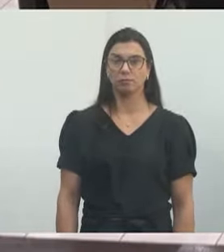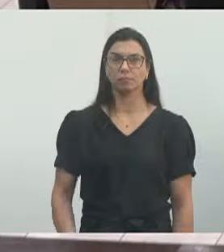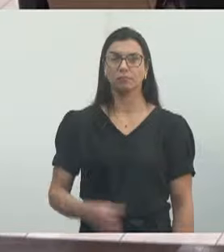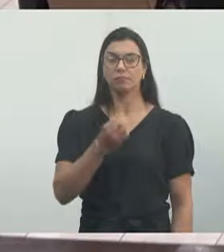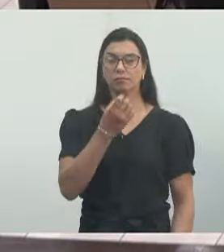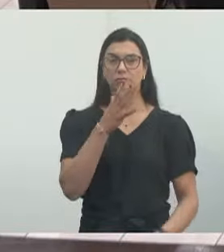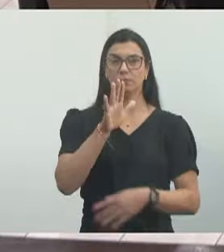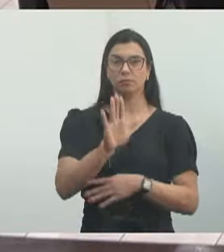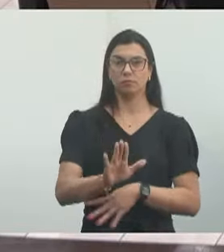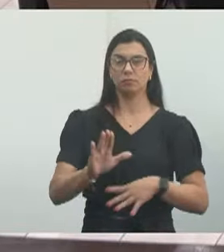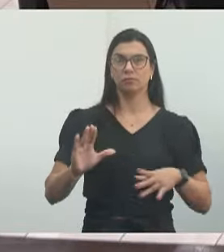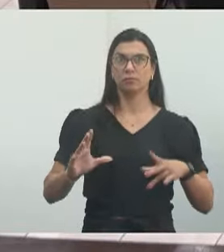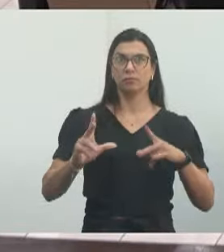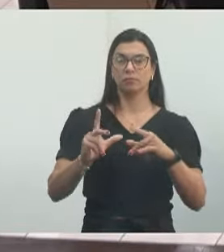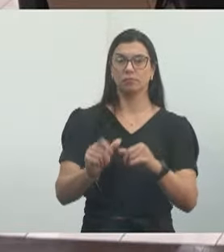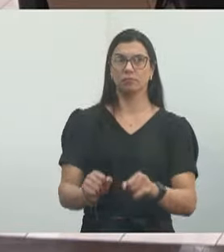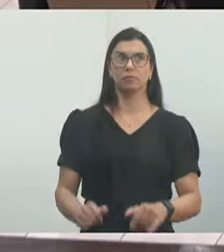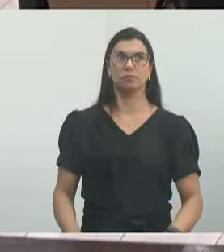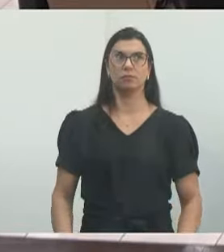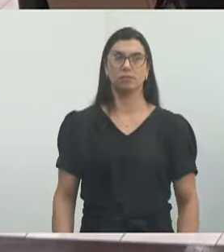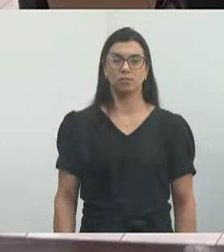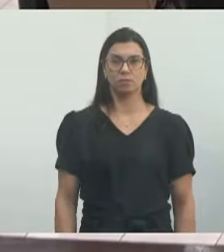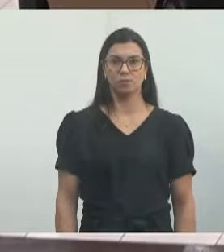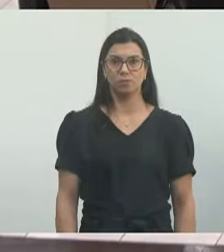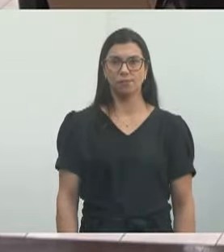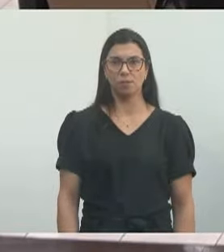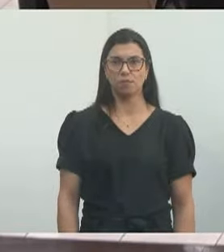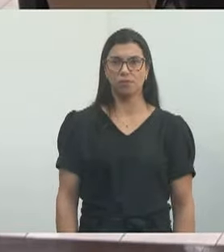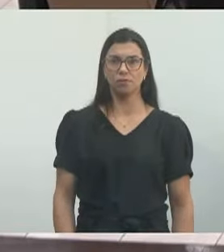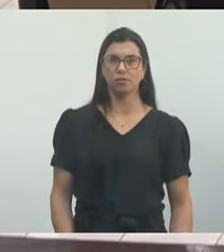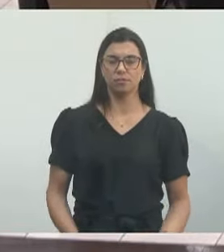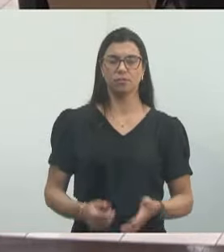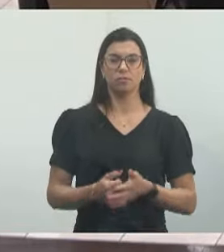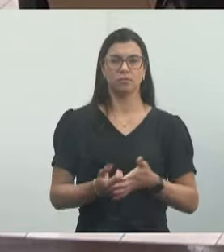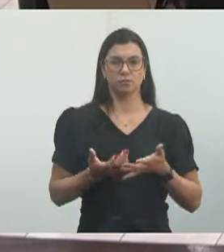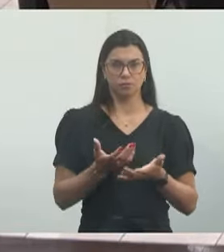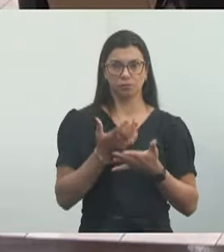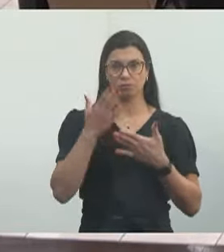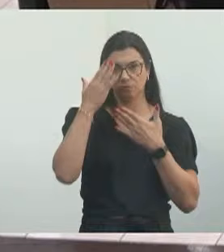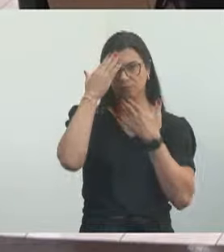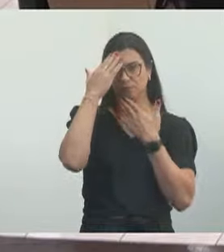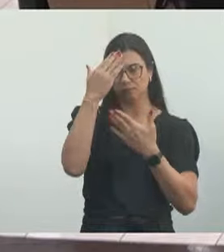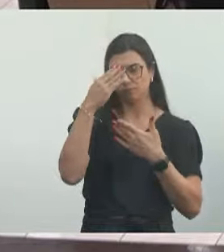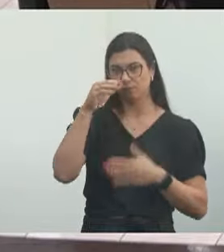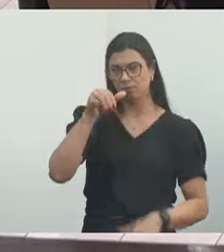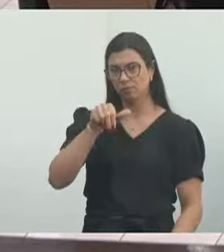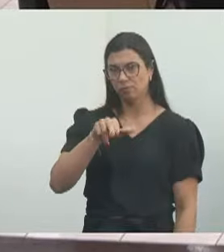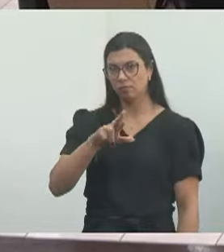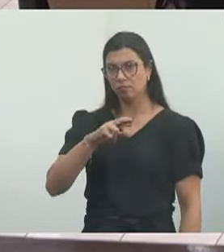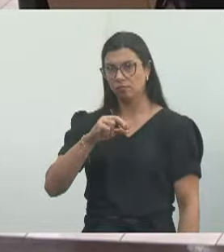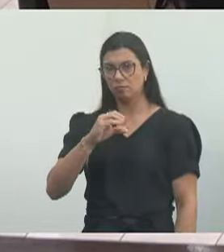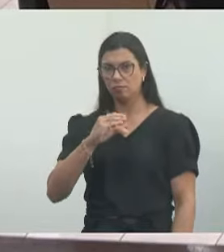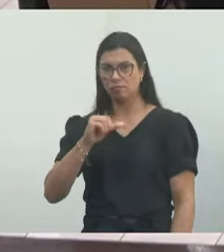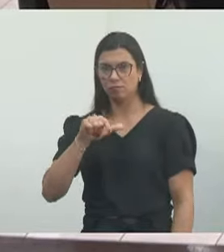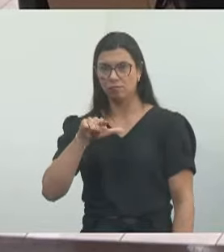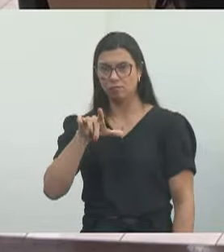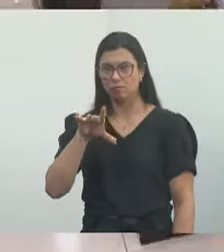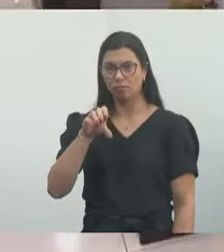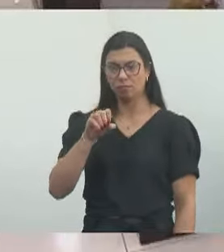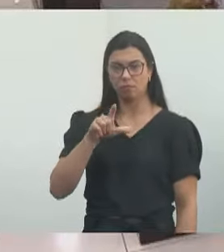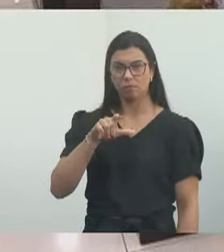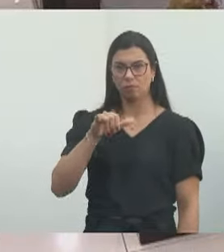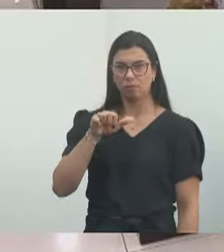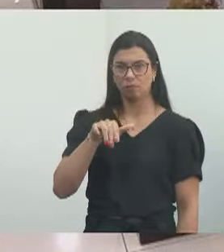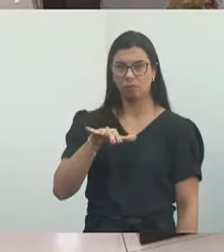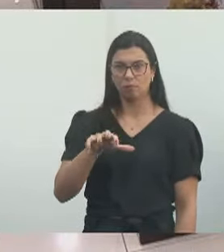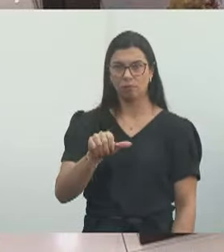Boa tarde a todos. Quero aqui saudar Marcelo Lima, que hoje está